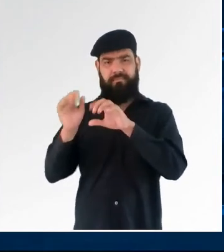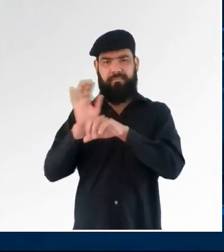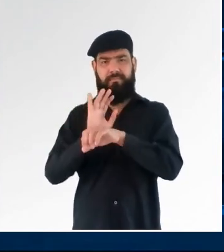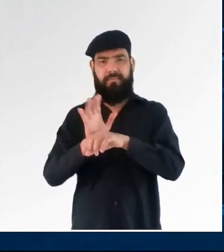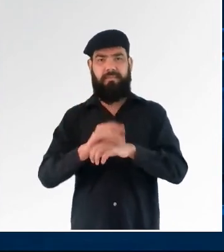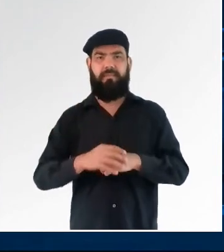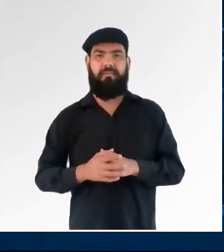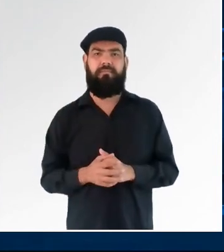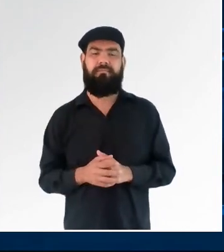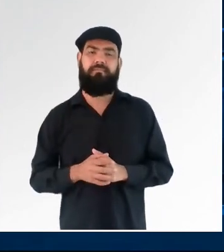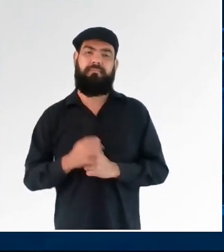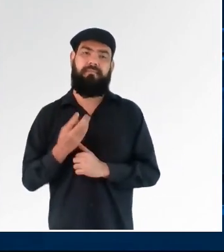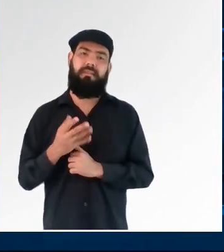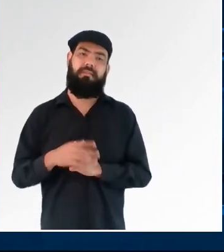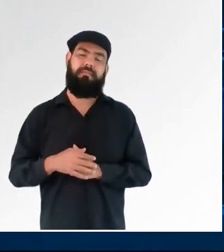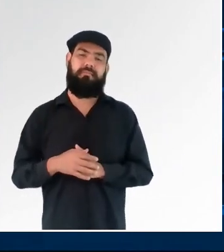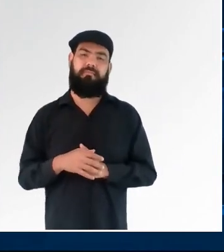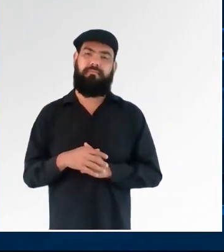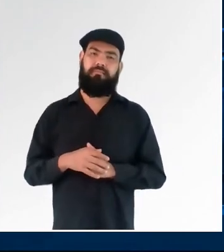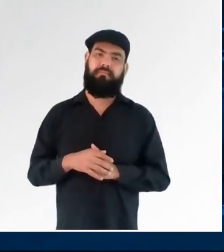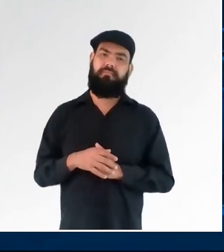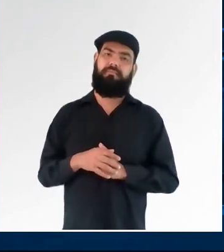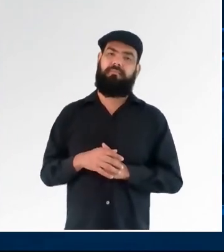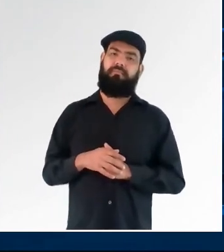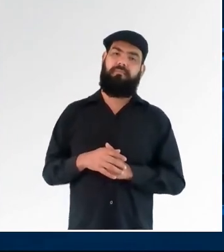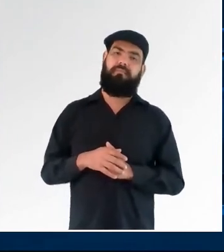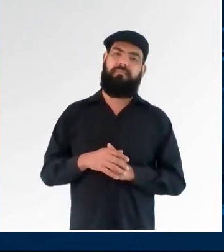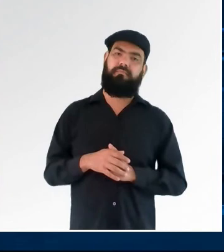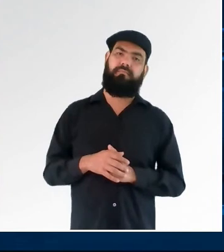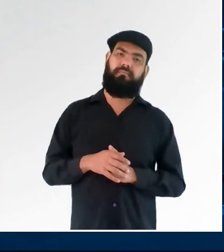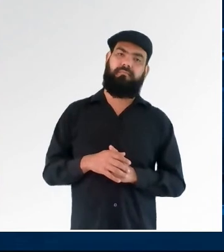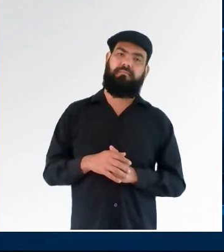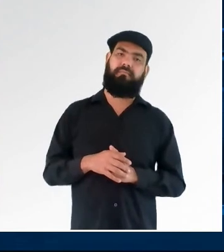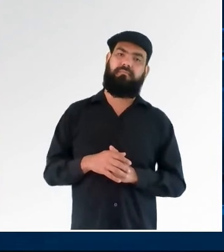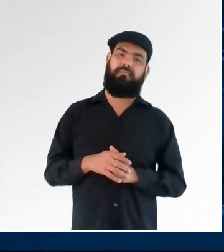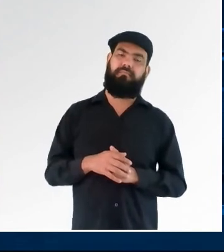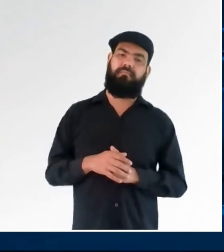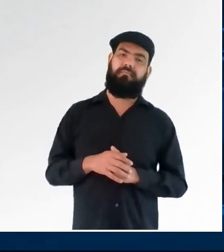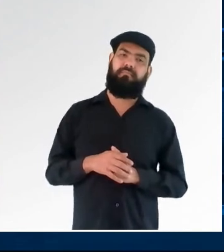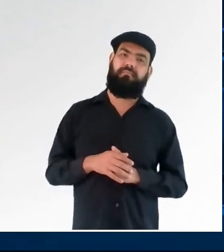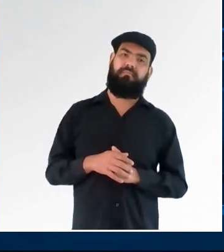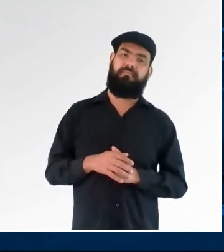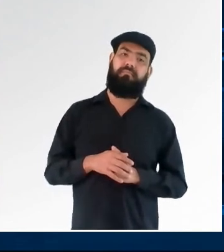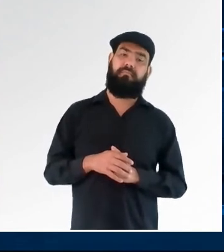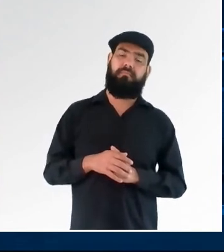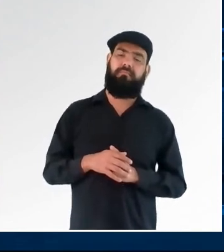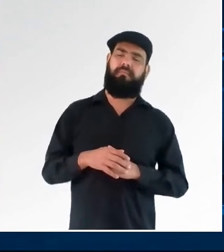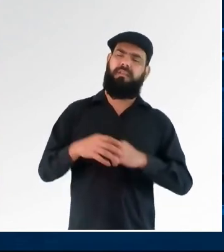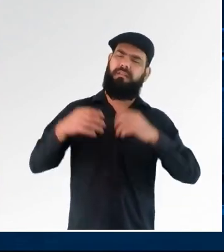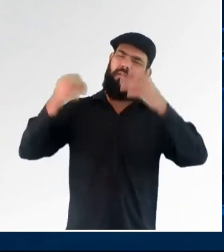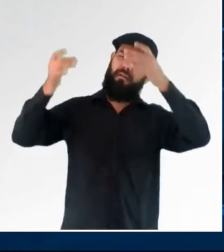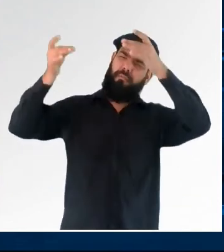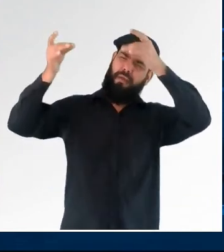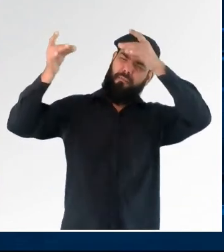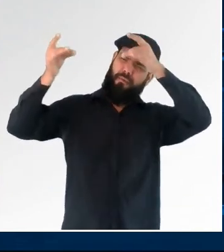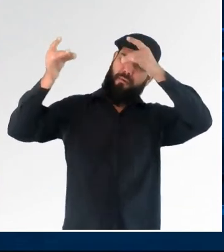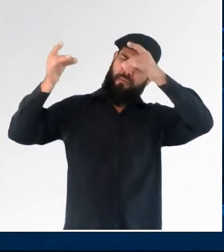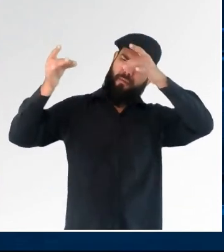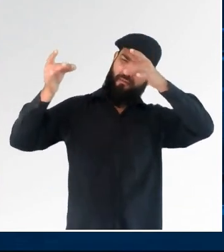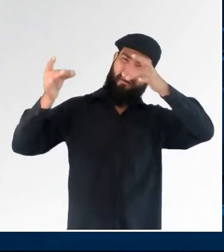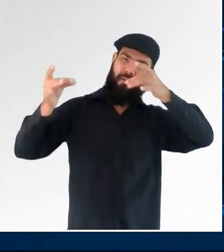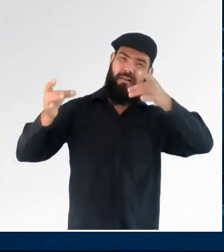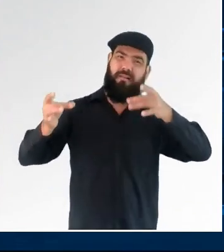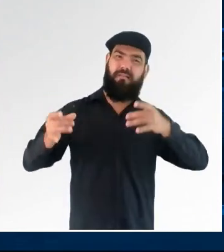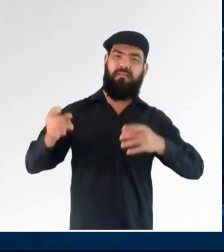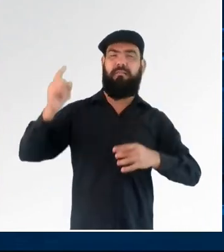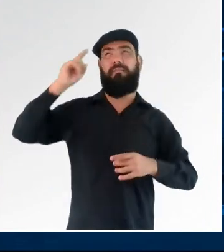só. Apesar disso, o mundo criado ao redor do casal, protagonista, ele vai falando tudo a respeito do que ele pensa sobre o filme.